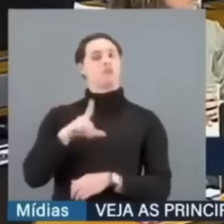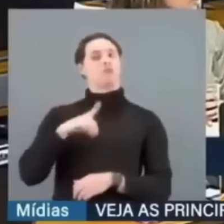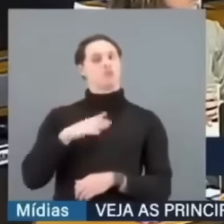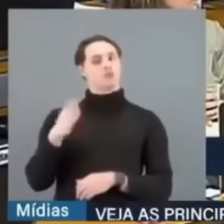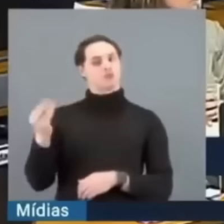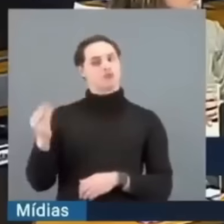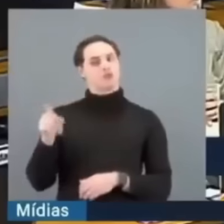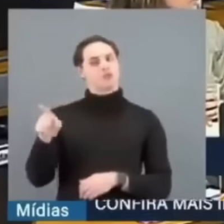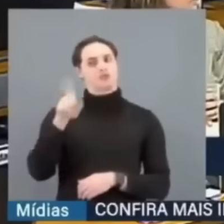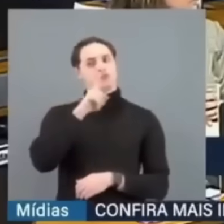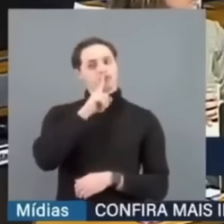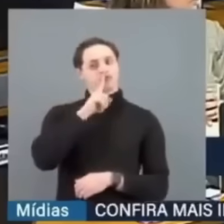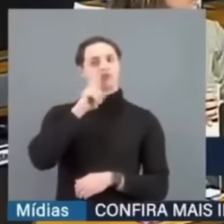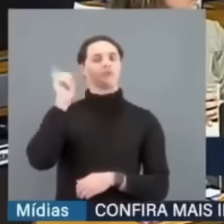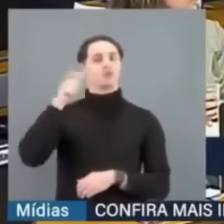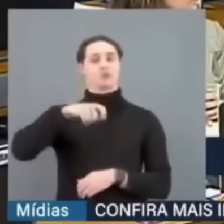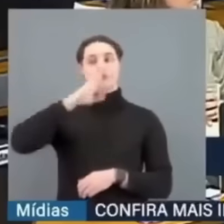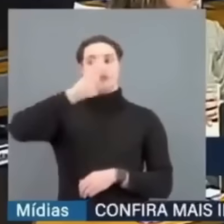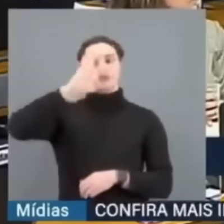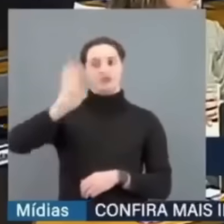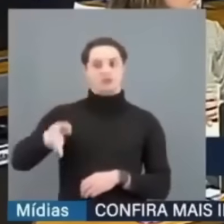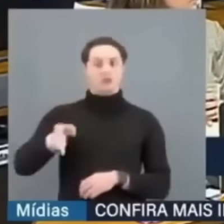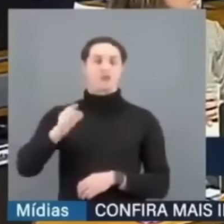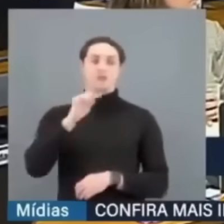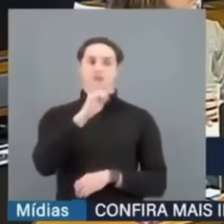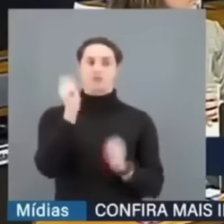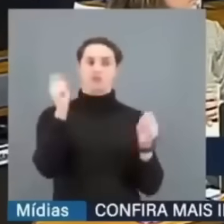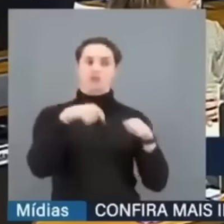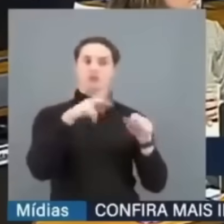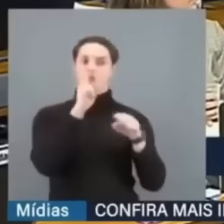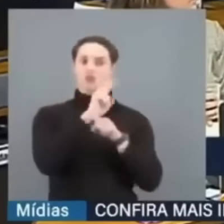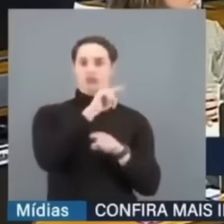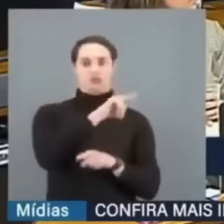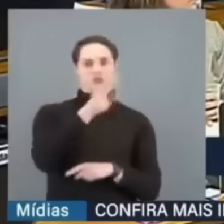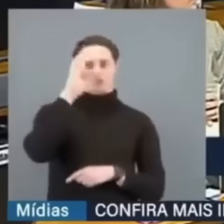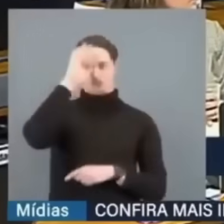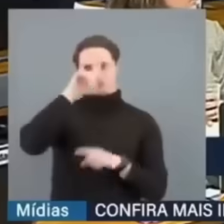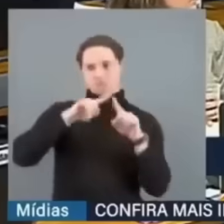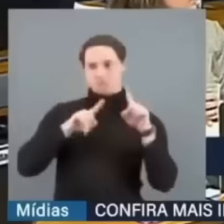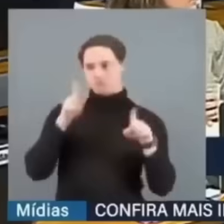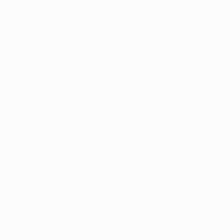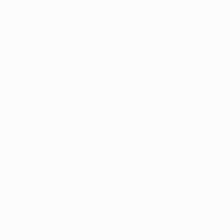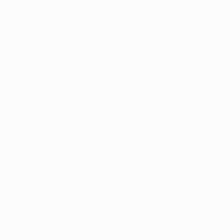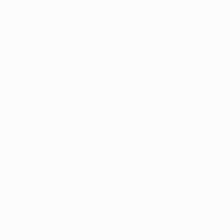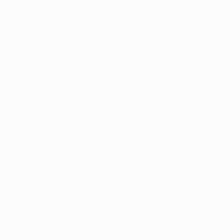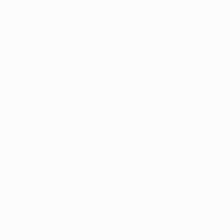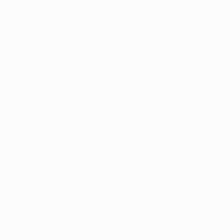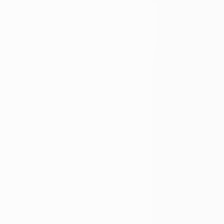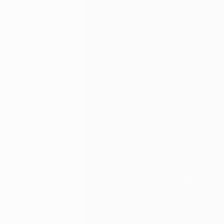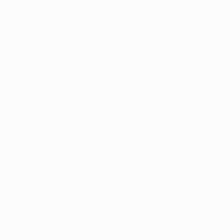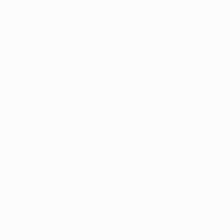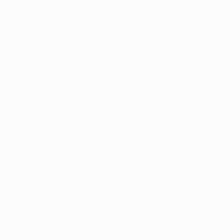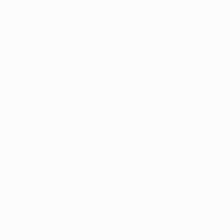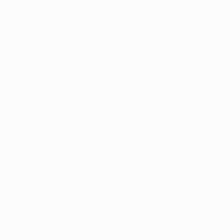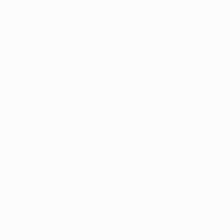Realmente, o silêncio do senhor pode acobertar o Bolsonaro, mas também não vai livrá-lo da prisão.